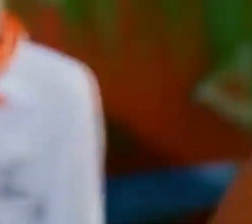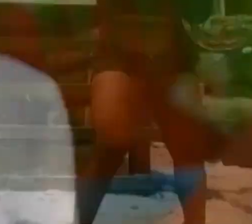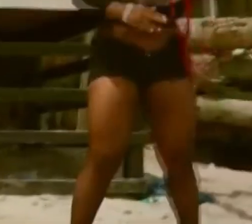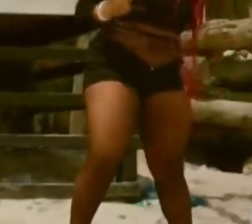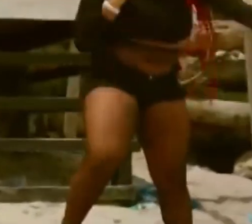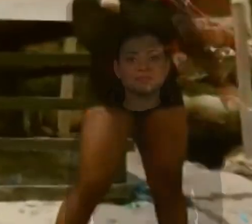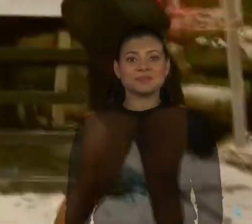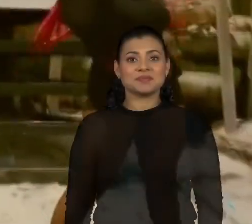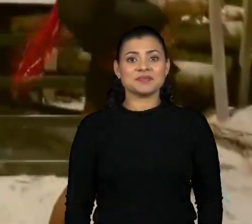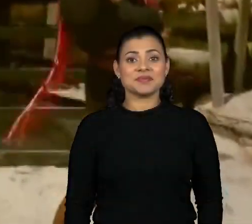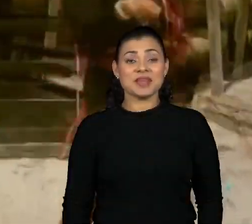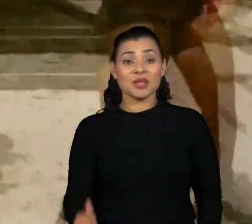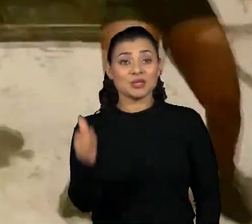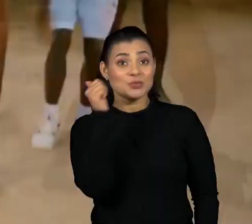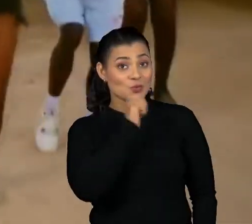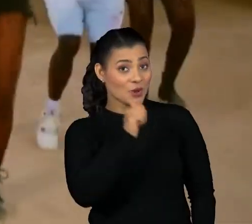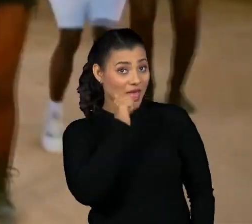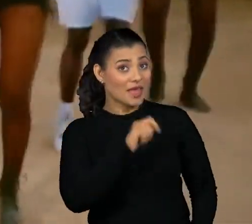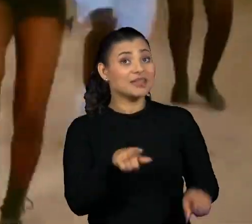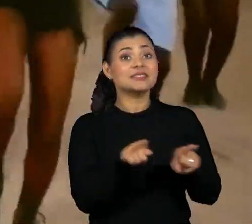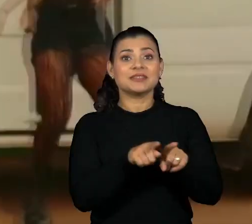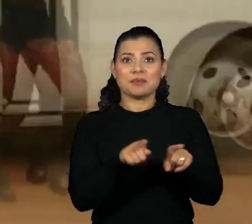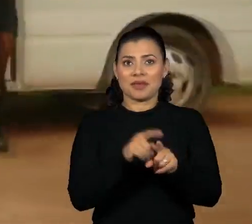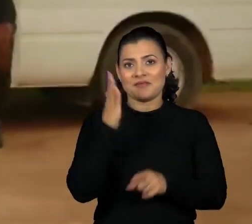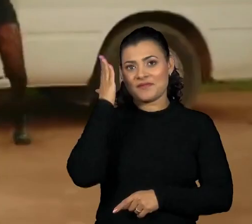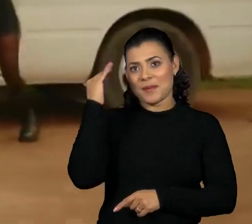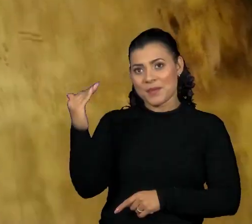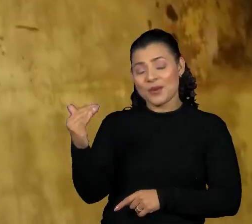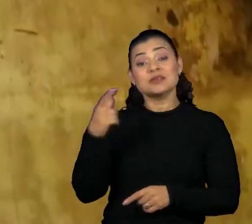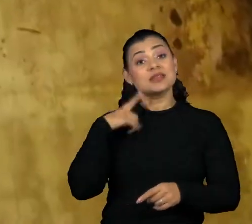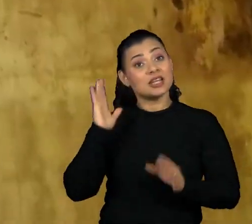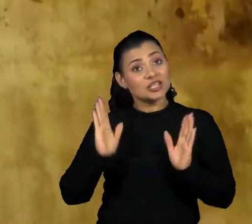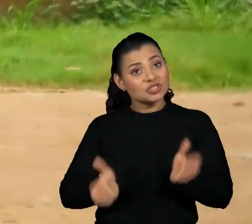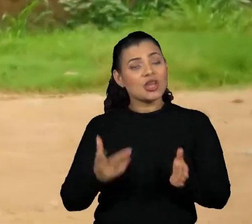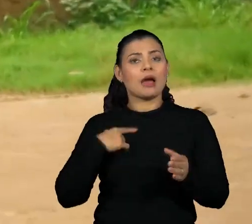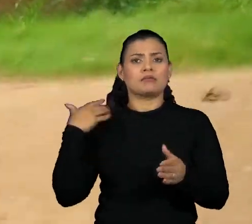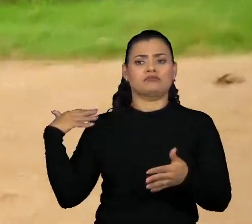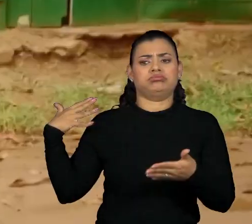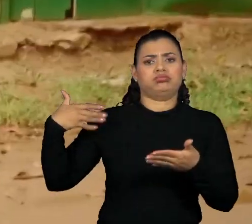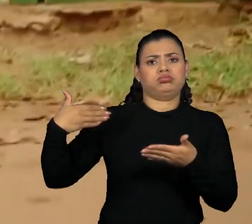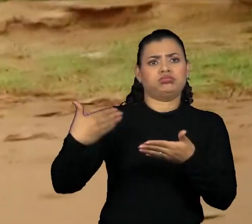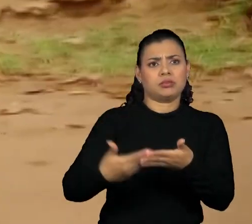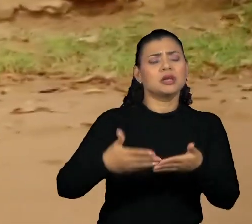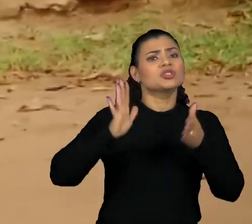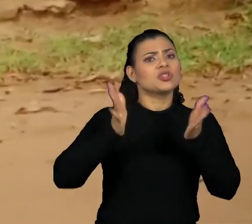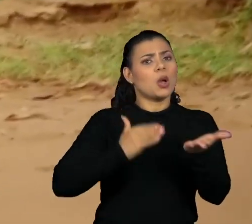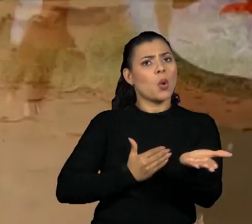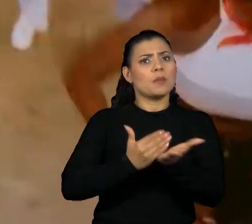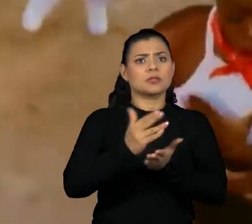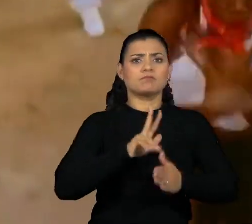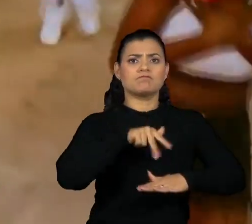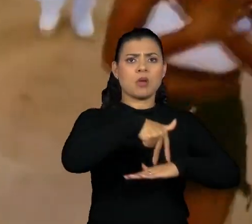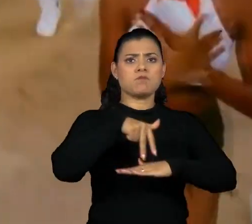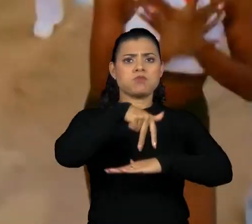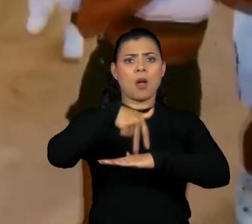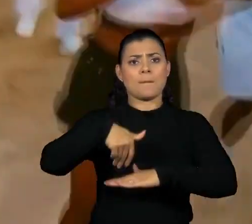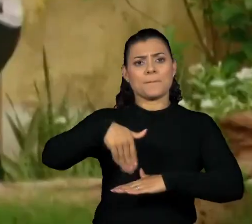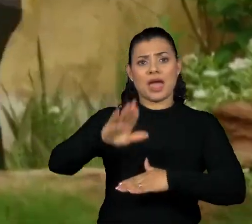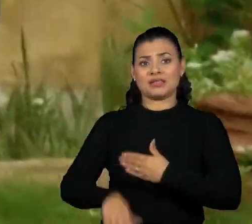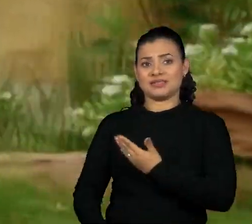Para citar uma das mulheres, né, tem Yemi Alade, também, que já tem um tempo que está produzindo.